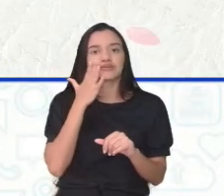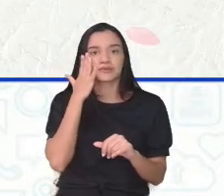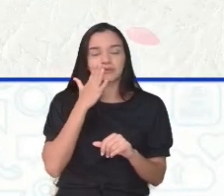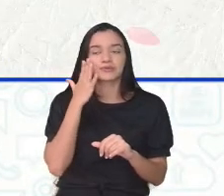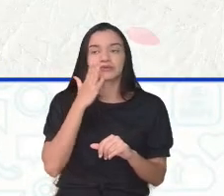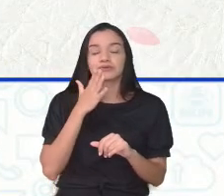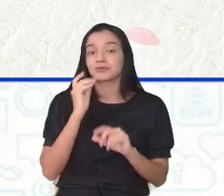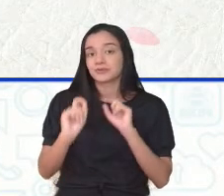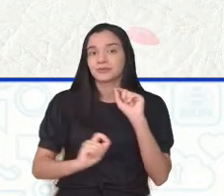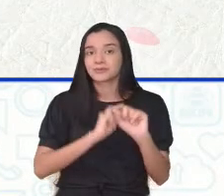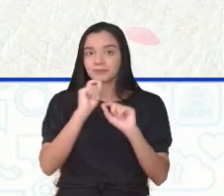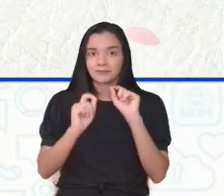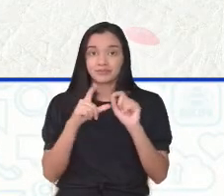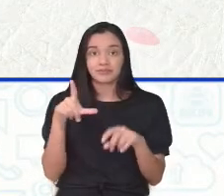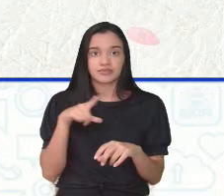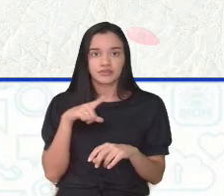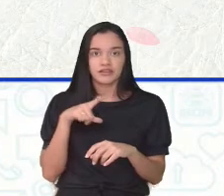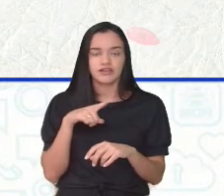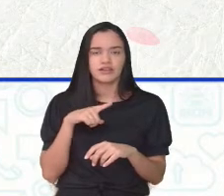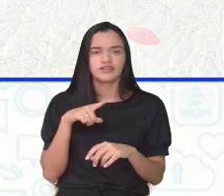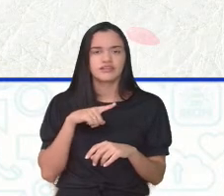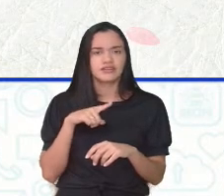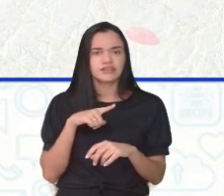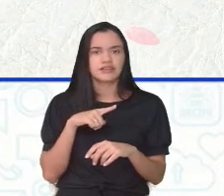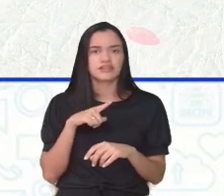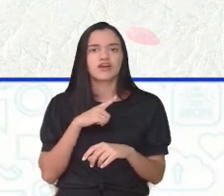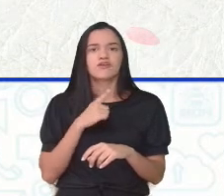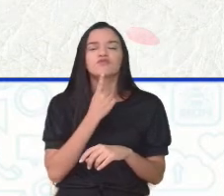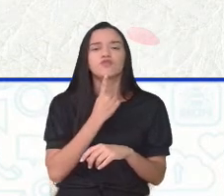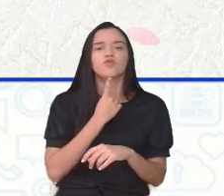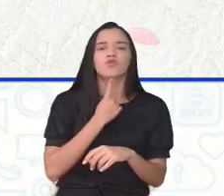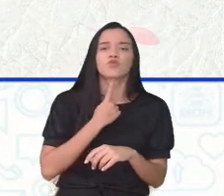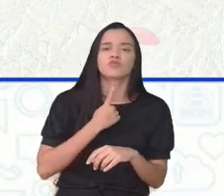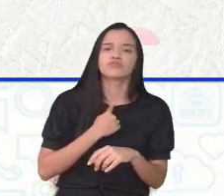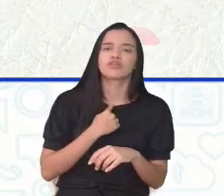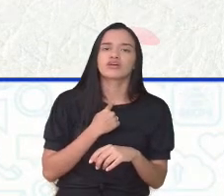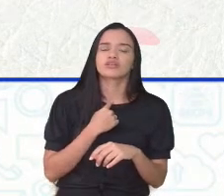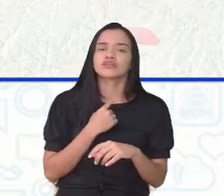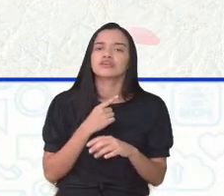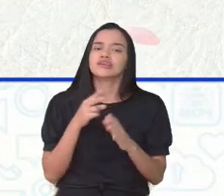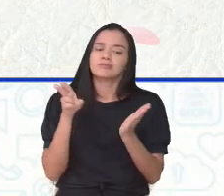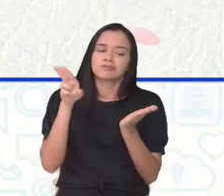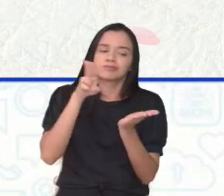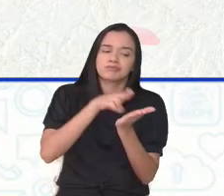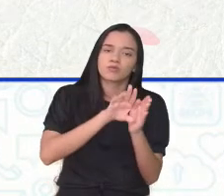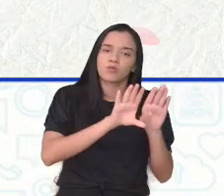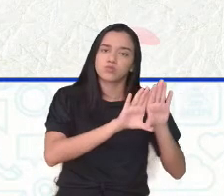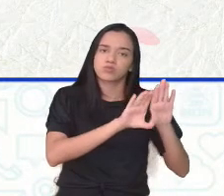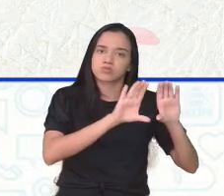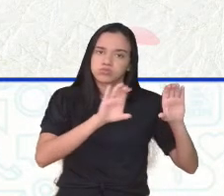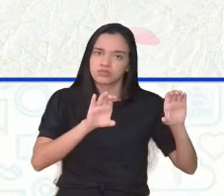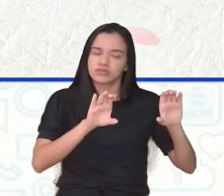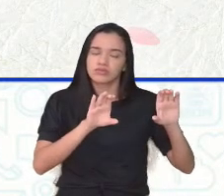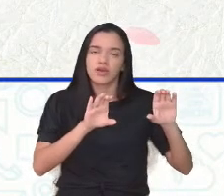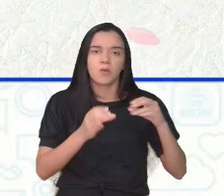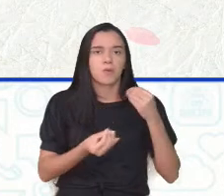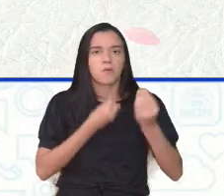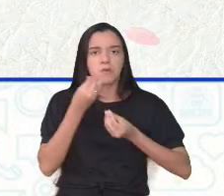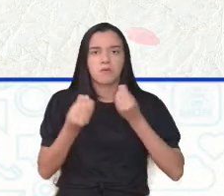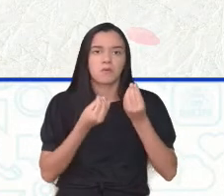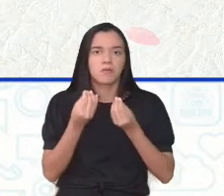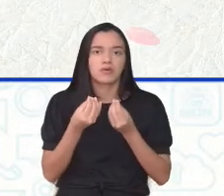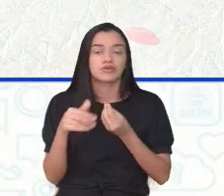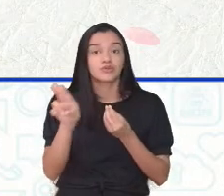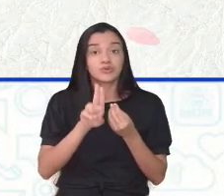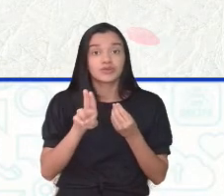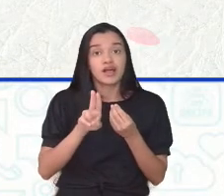O que mais? A gente apenas tinha vontade de se deitar no sofá. O se como um indicativo do uso